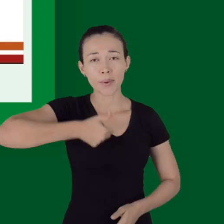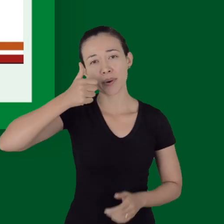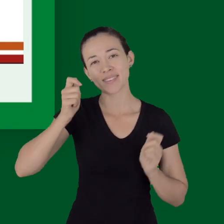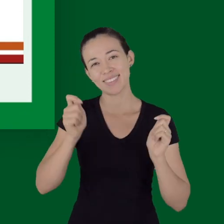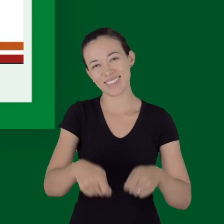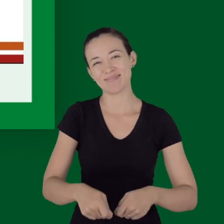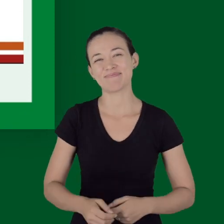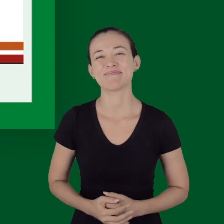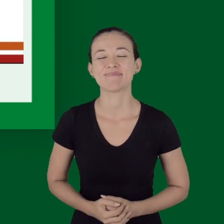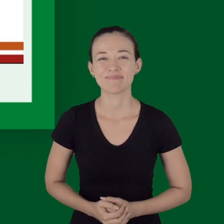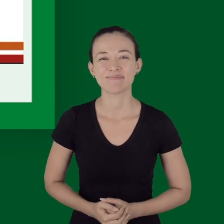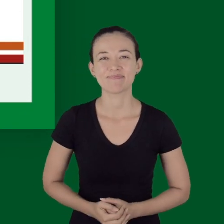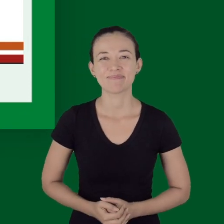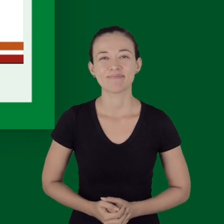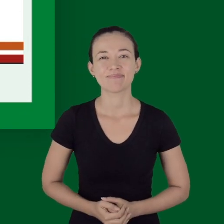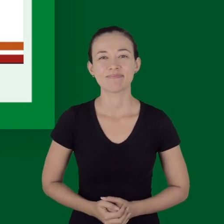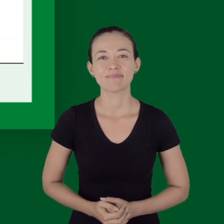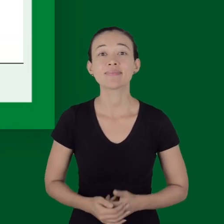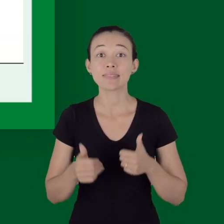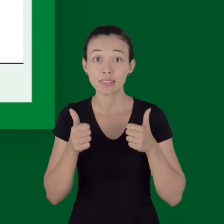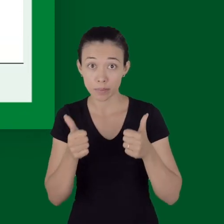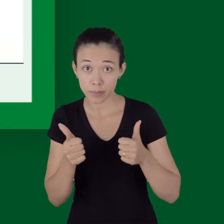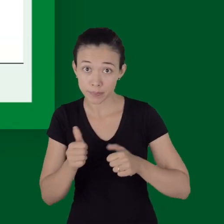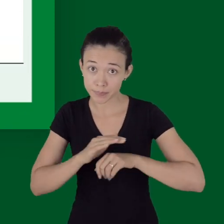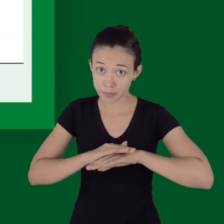de sucesso do tratamento com AVC é maior.